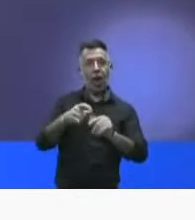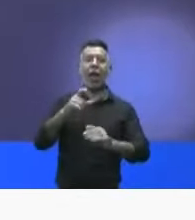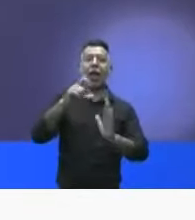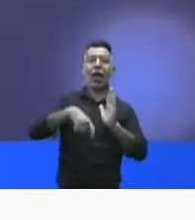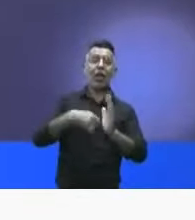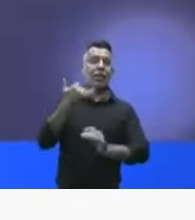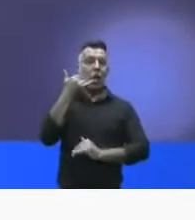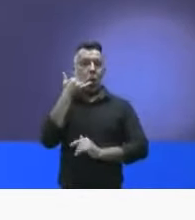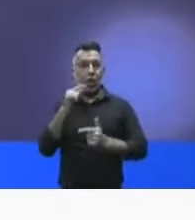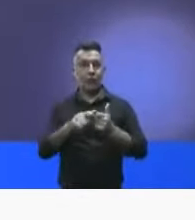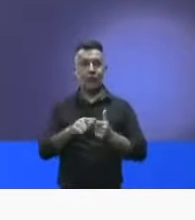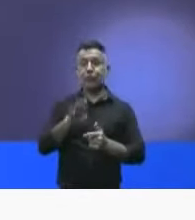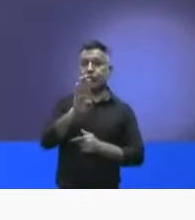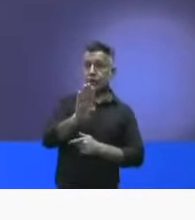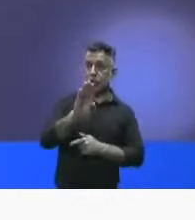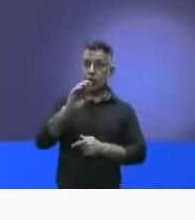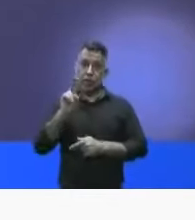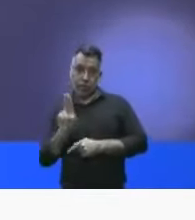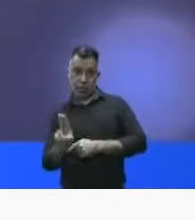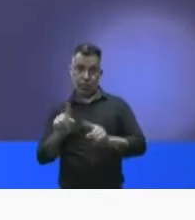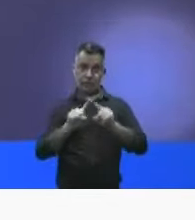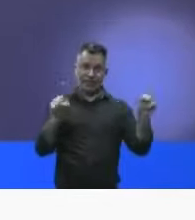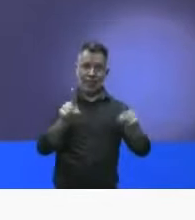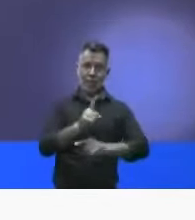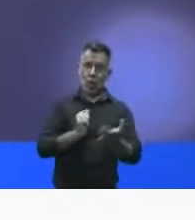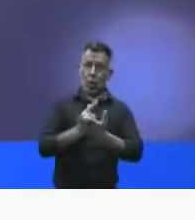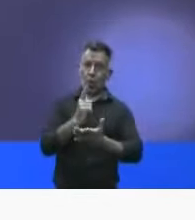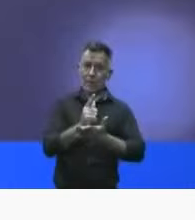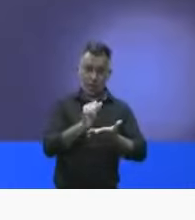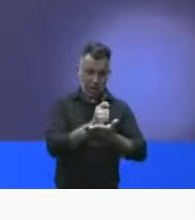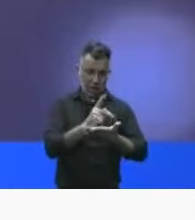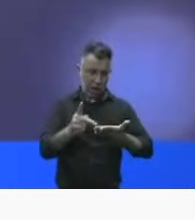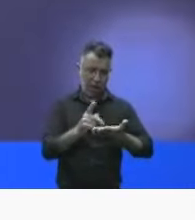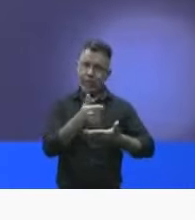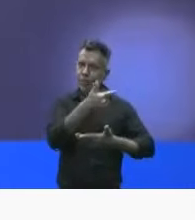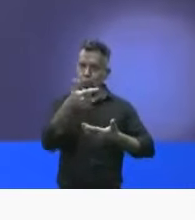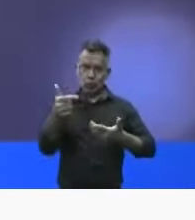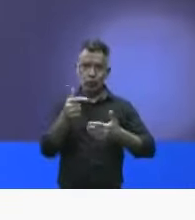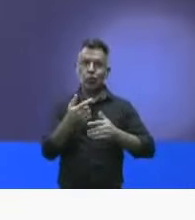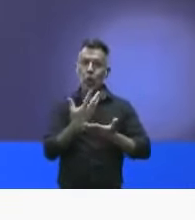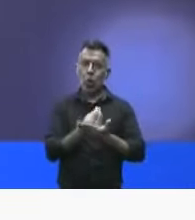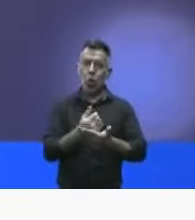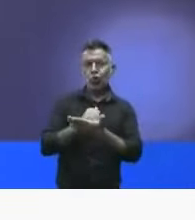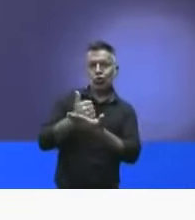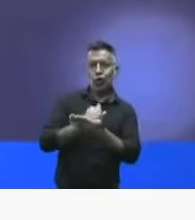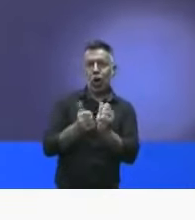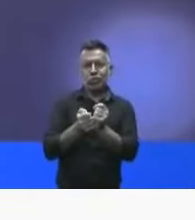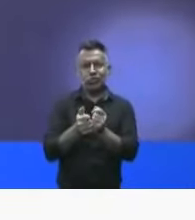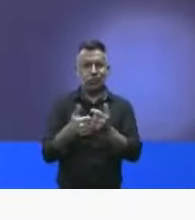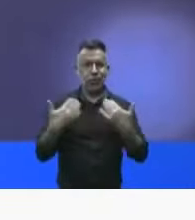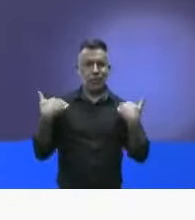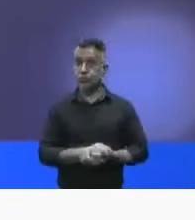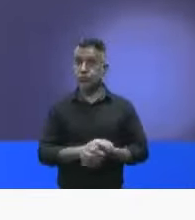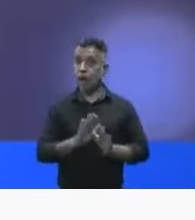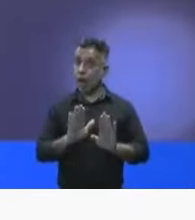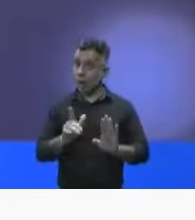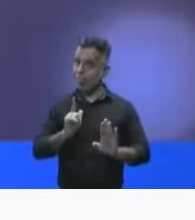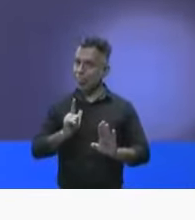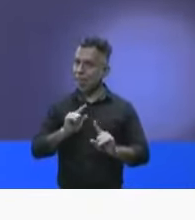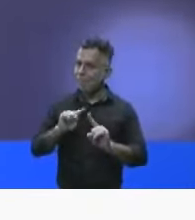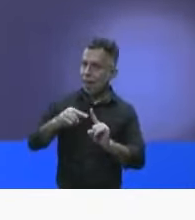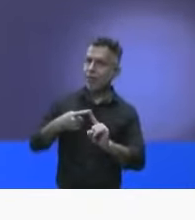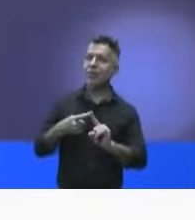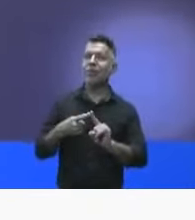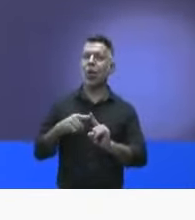de celular, de bilhete único, compra de crédito para aplicativo. Valeu, Guilherme, por enviar o link. Jogos e entretenimento. E tem